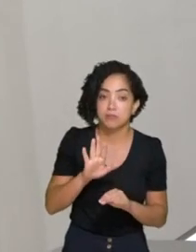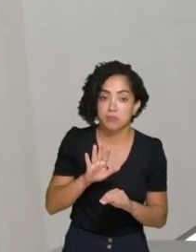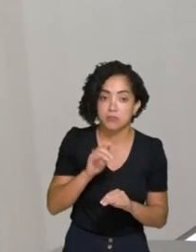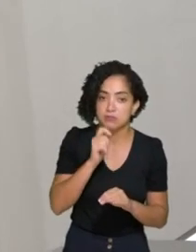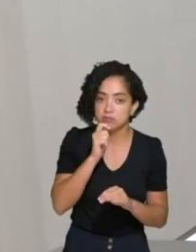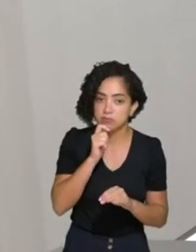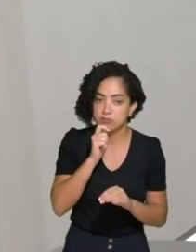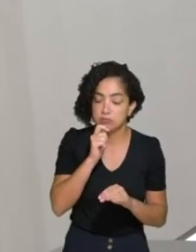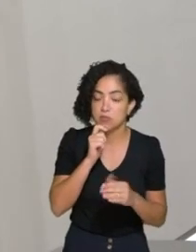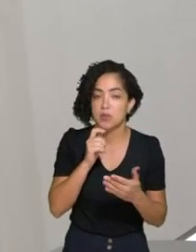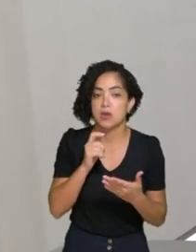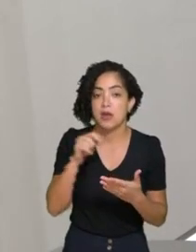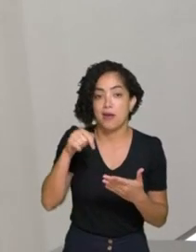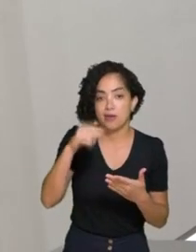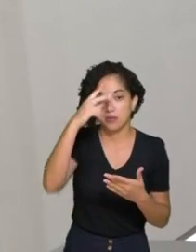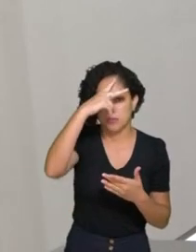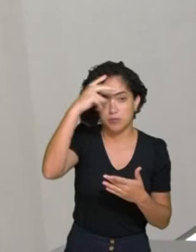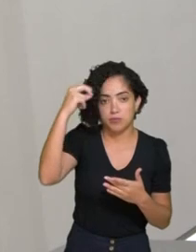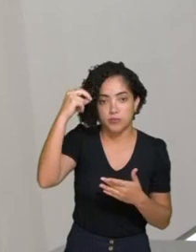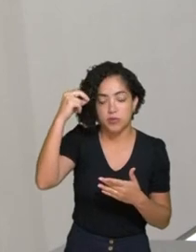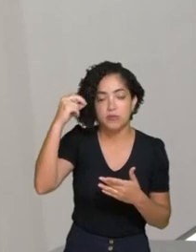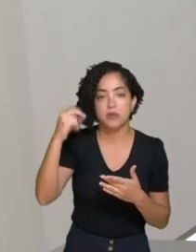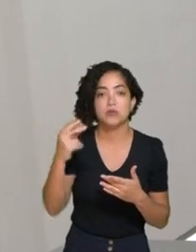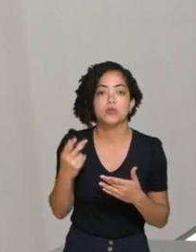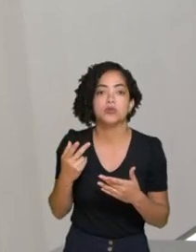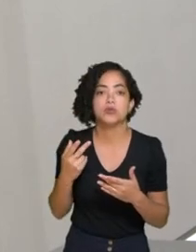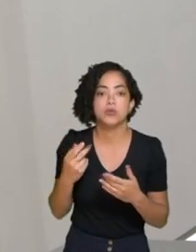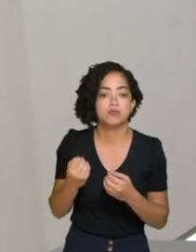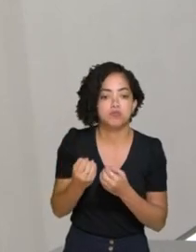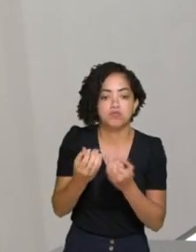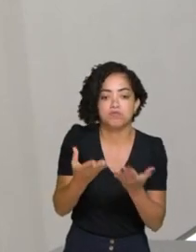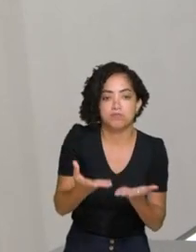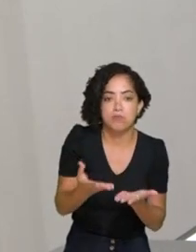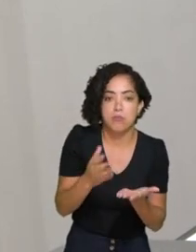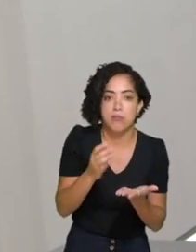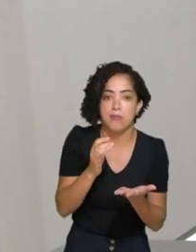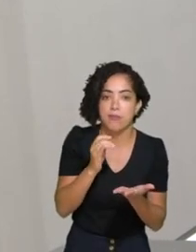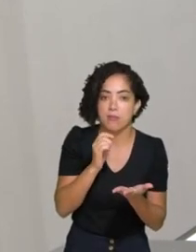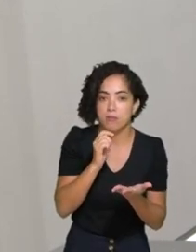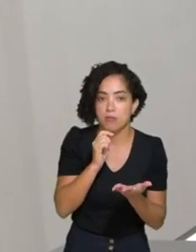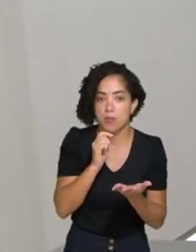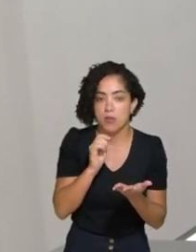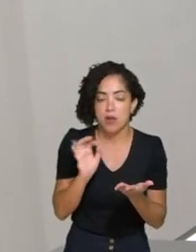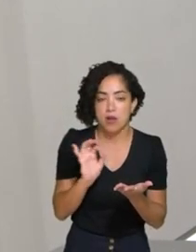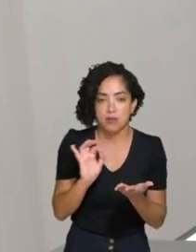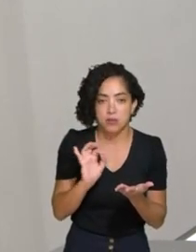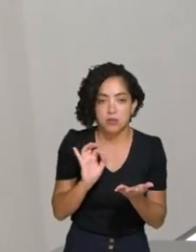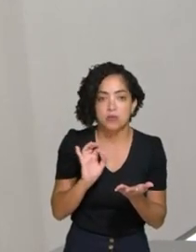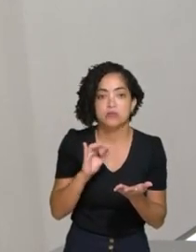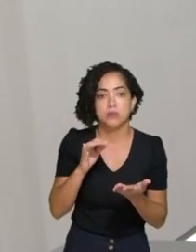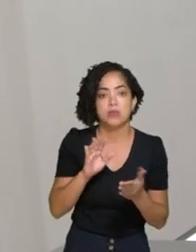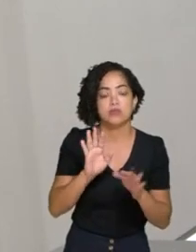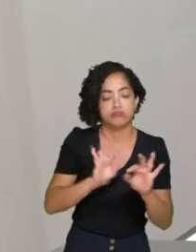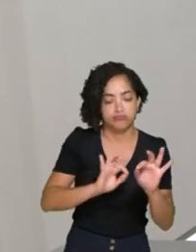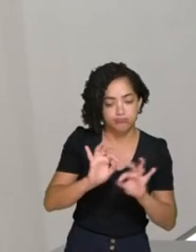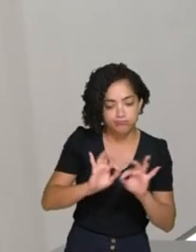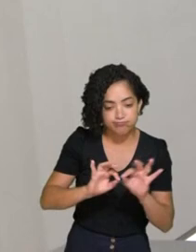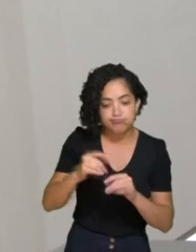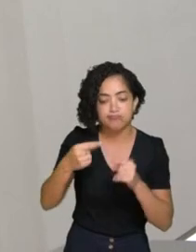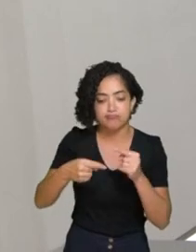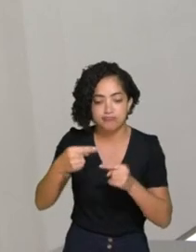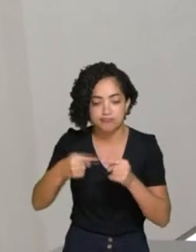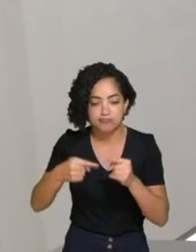prefeitura aqui do município de Florianópolis não cedeu o terreno. Está em tratativas, já tem o pedido